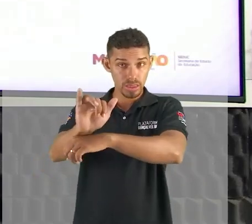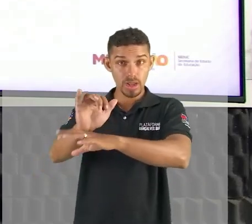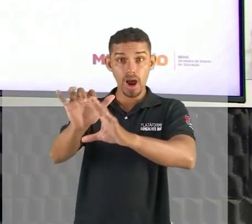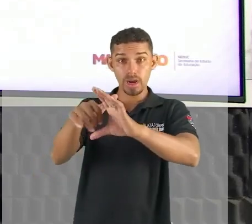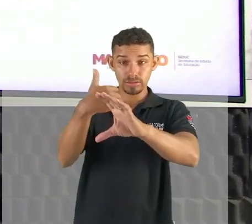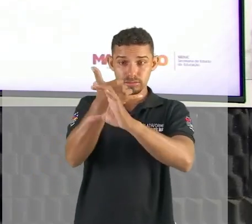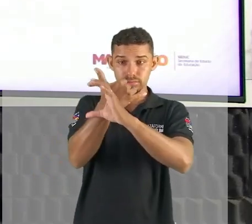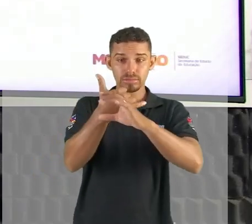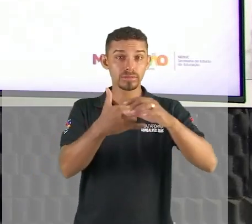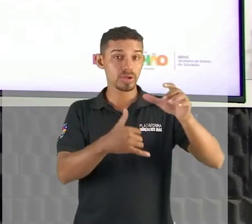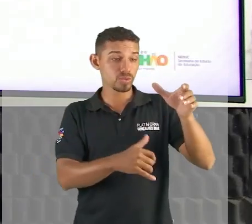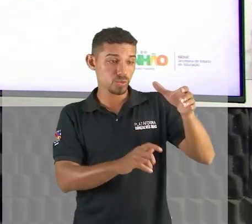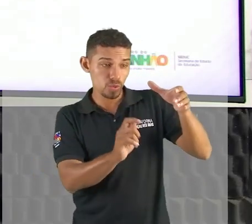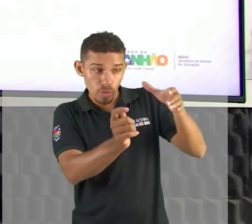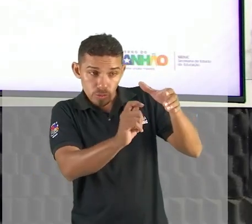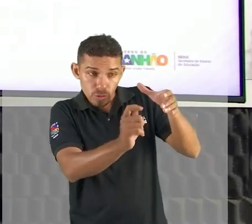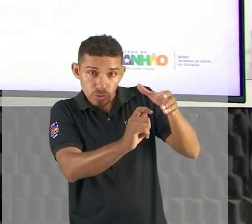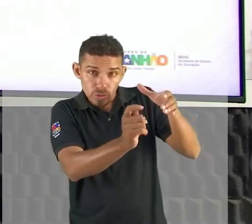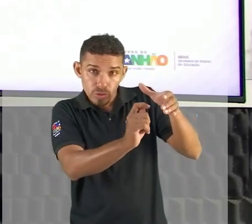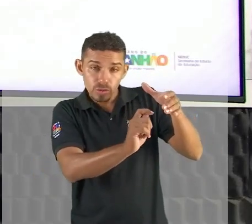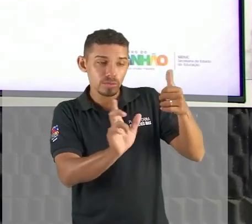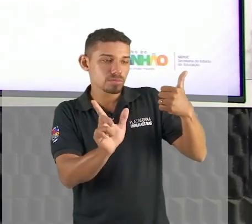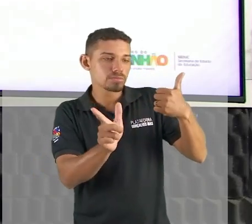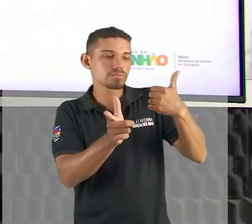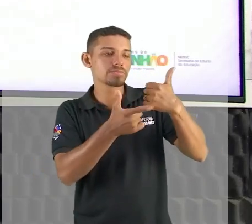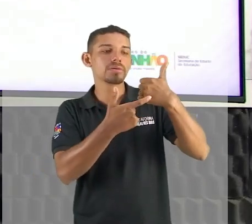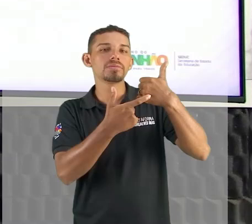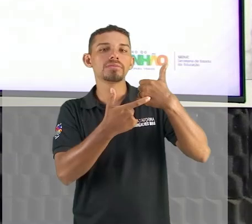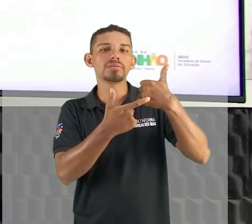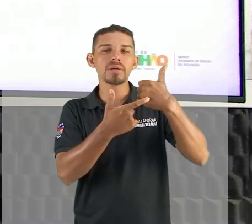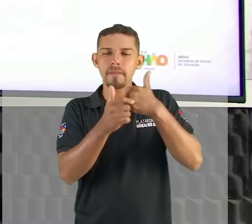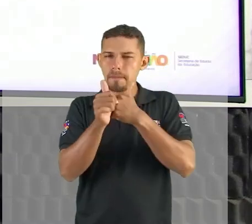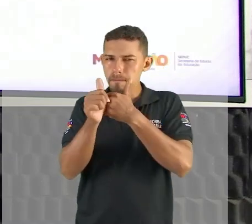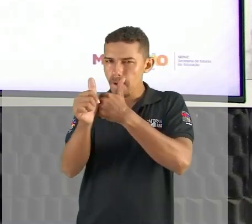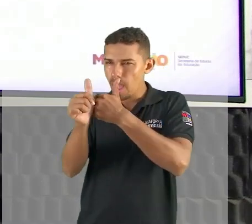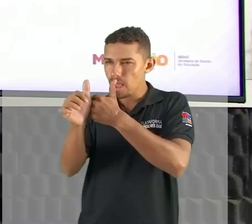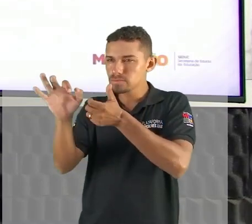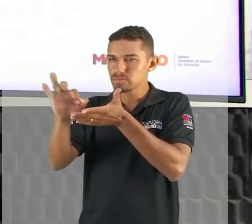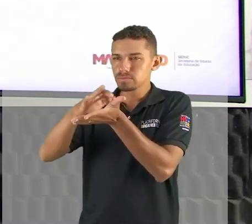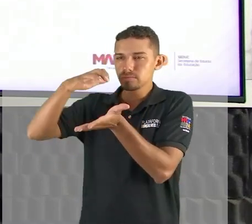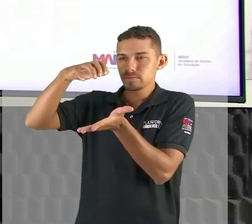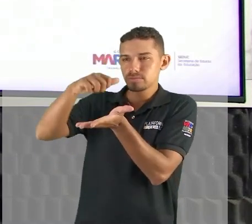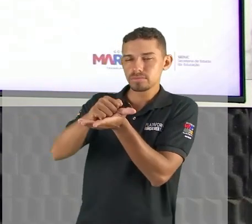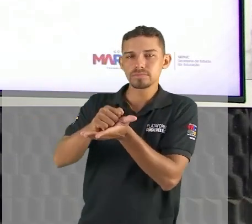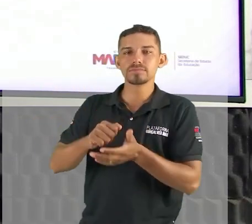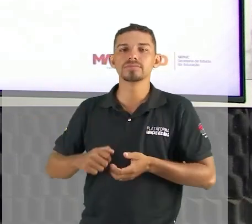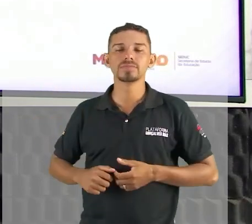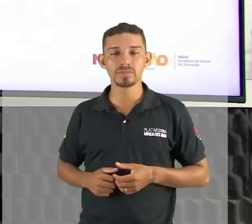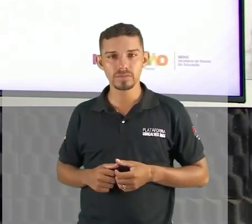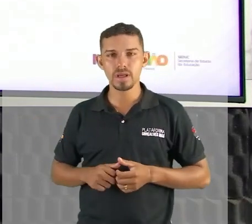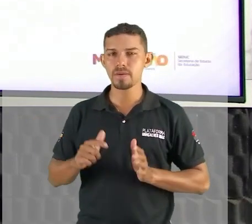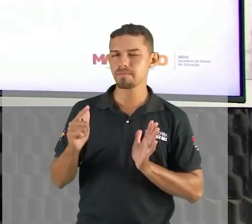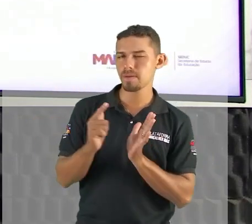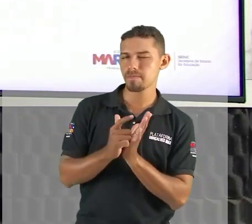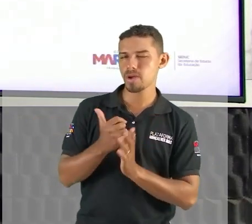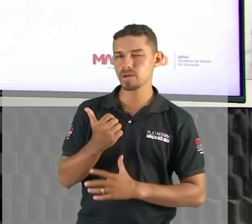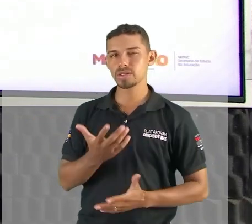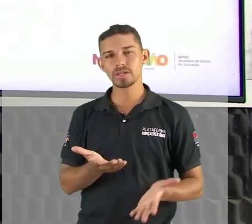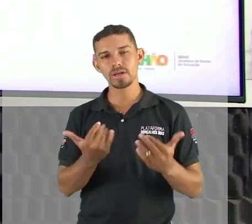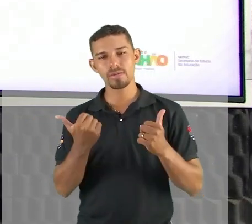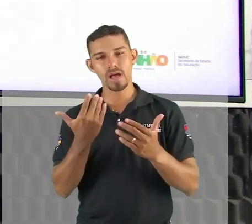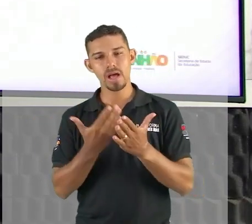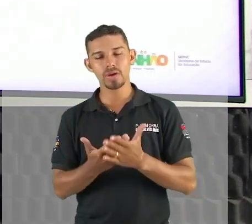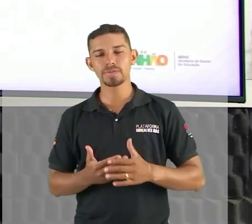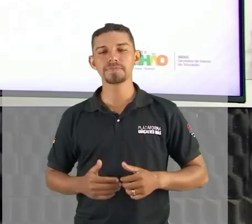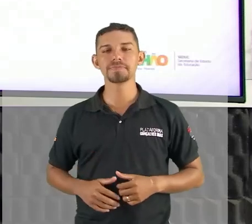plataforma Gonçalves Dias para que você possa receber novidades e também siga a plataforma nas redes sociais. Pegue papel e caneta e vamos para a